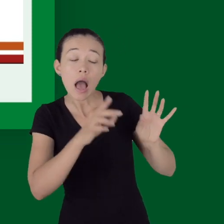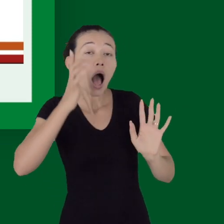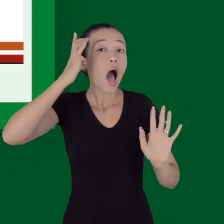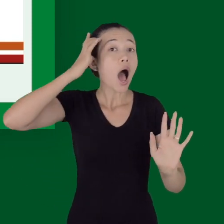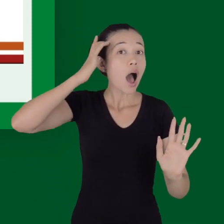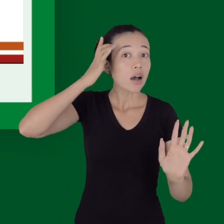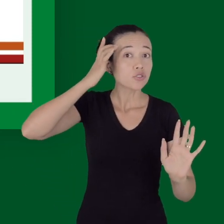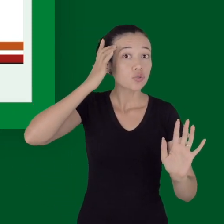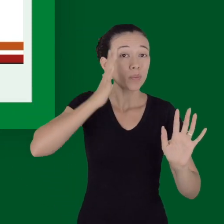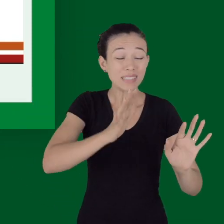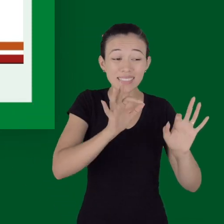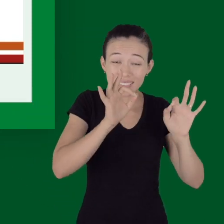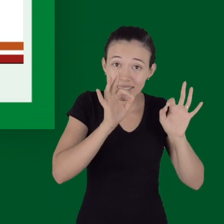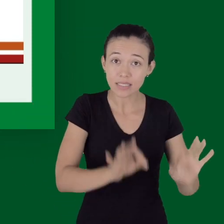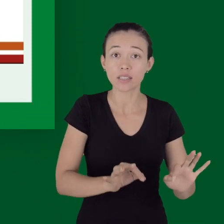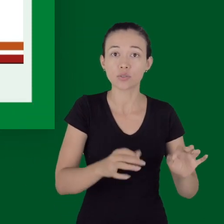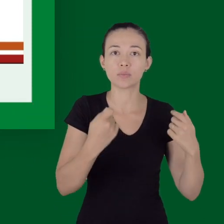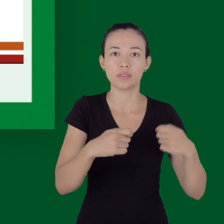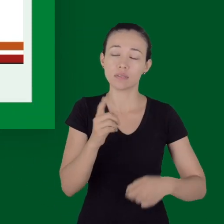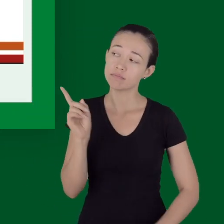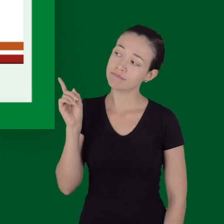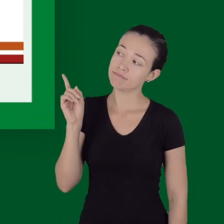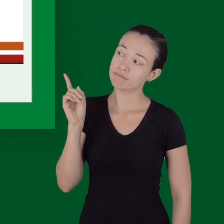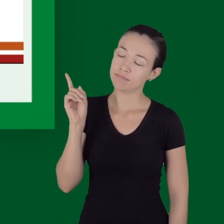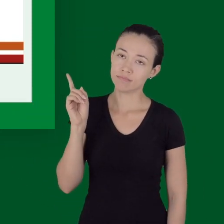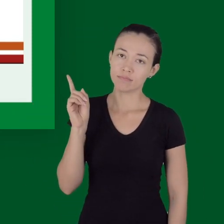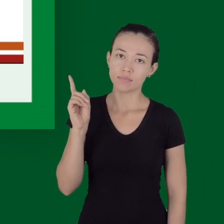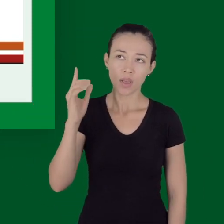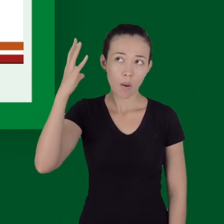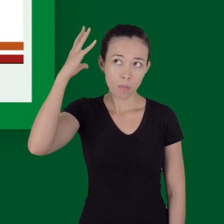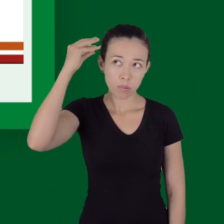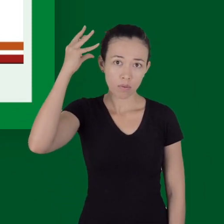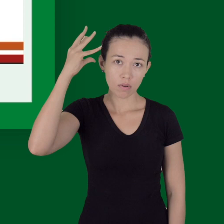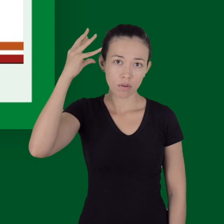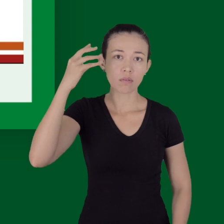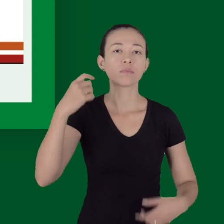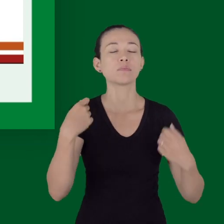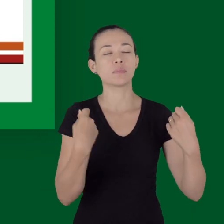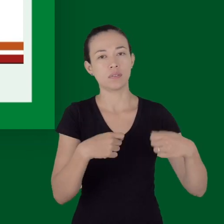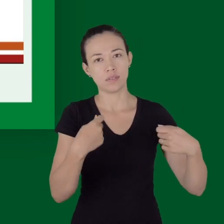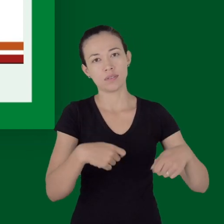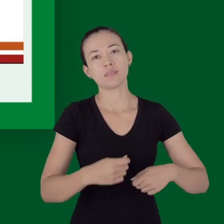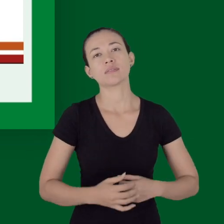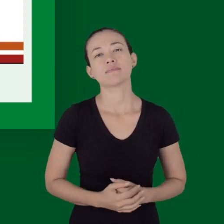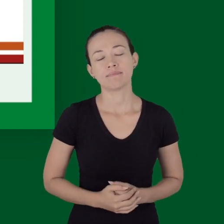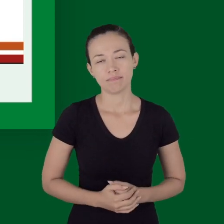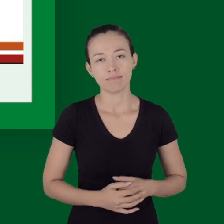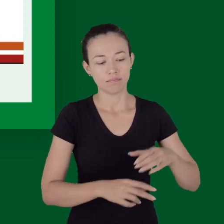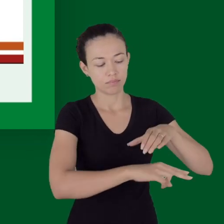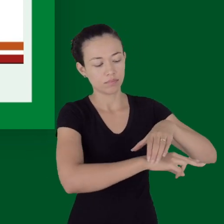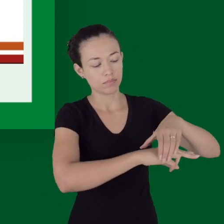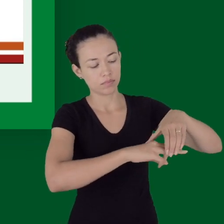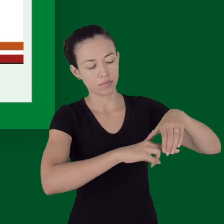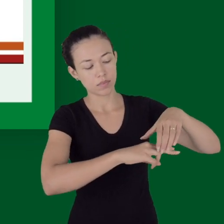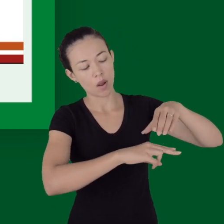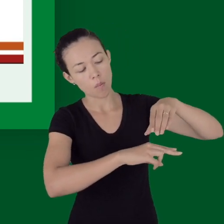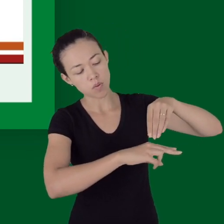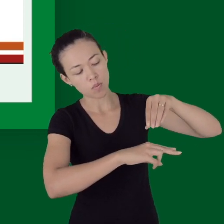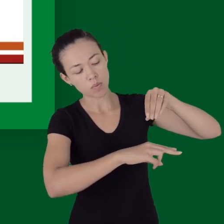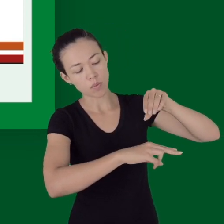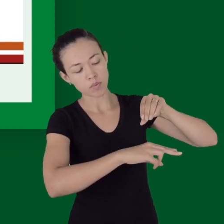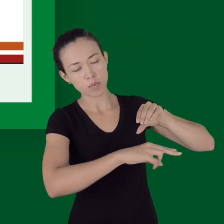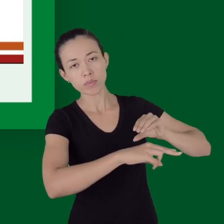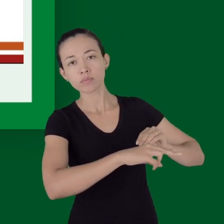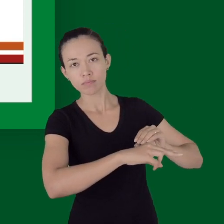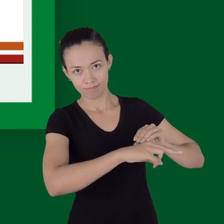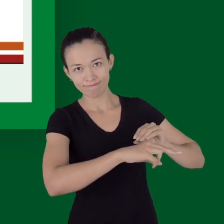mais brilhante, que é compatível com o AVC hemorrágico. E aqui, na tomografia de um AVC isquêmico, estão